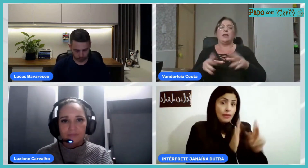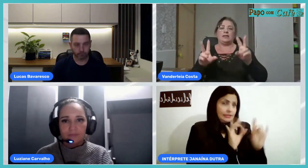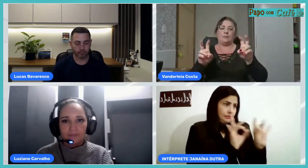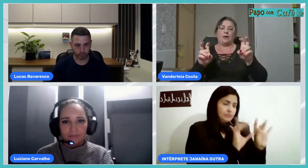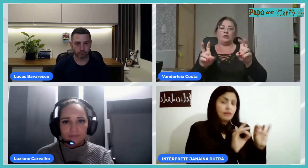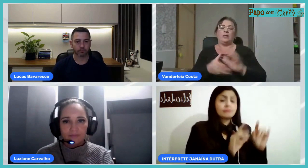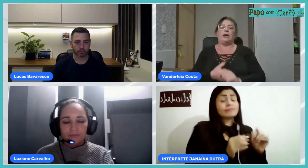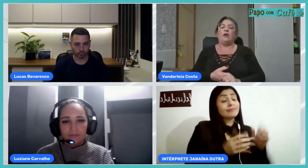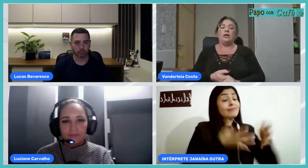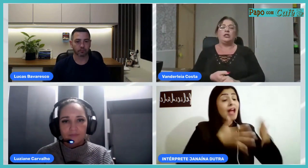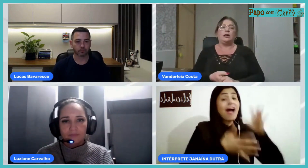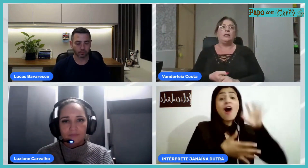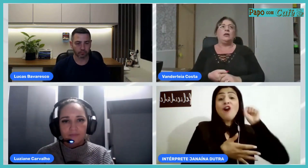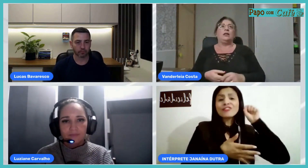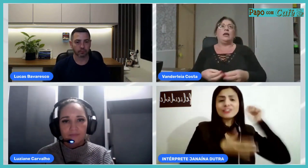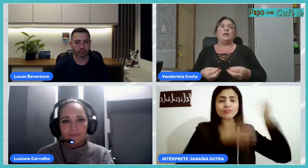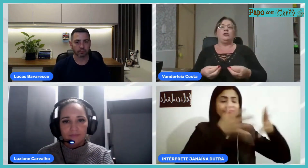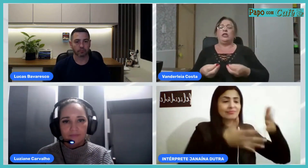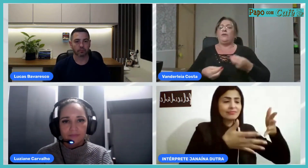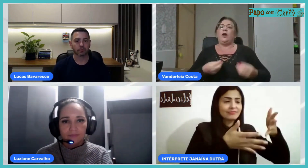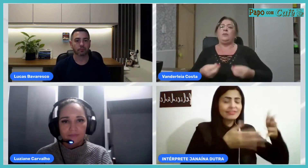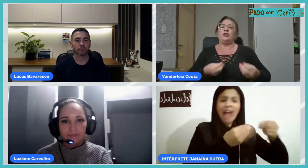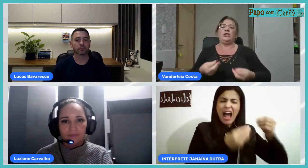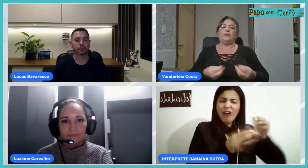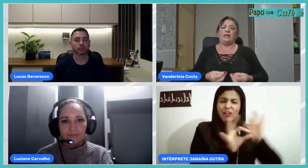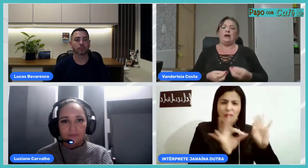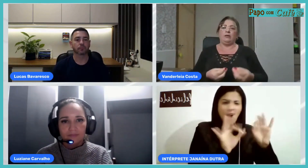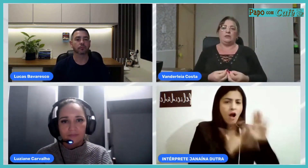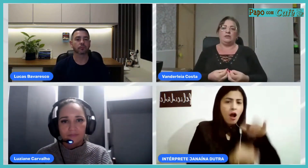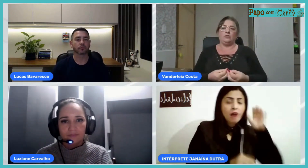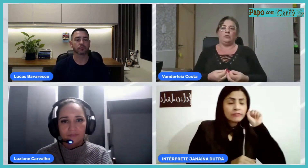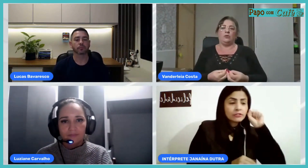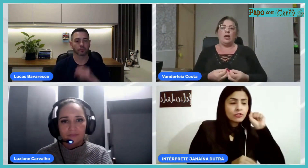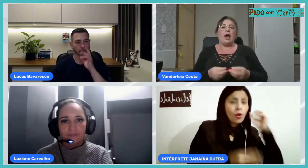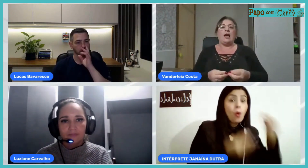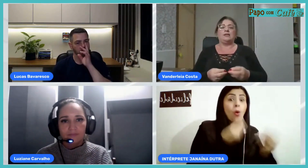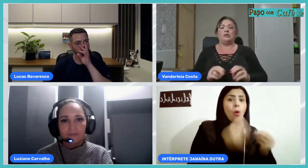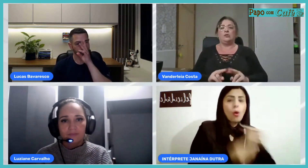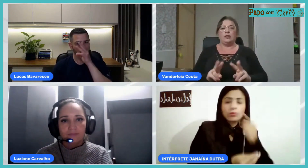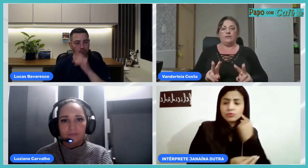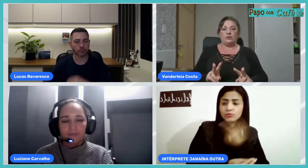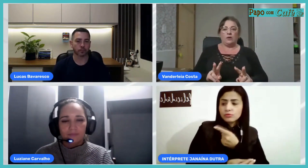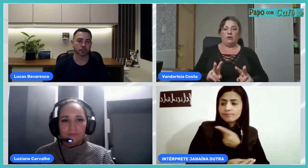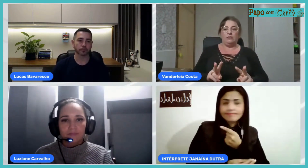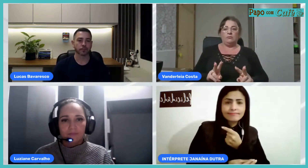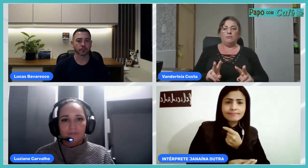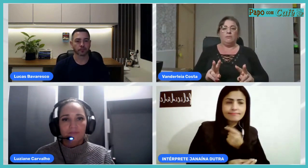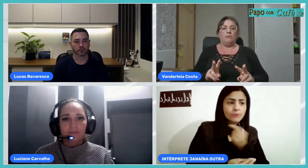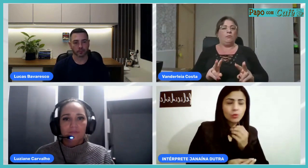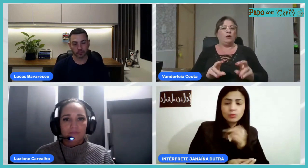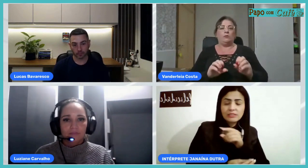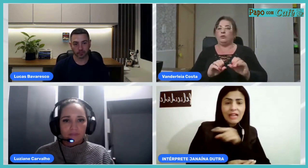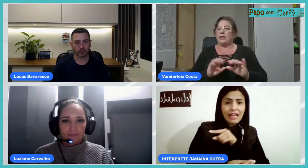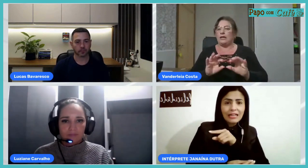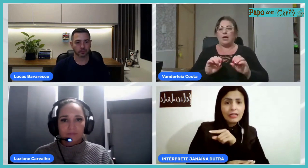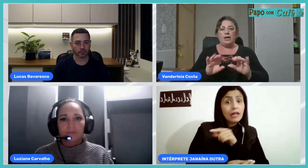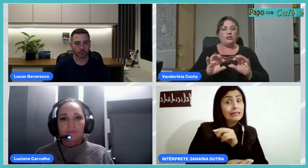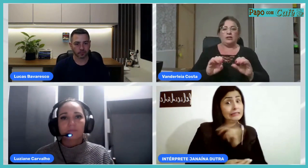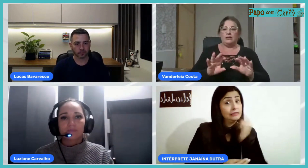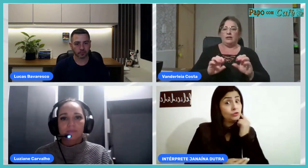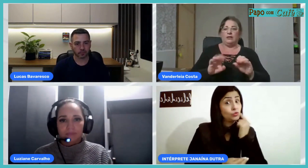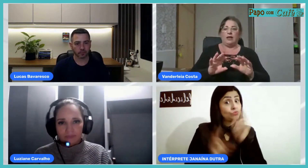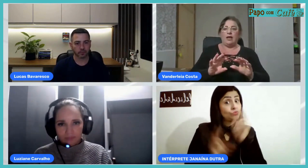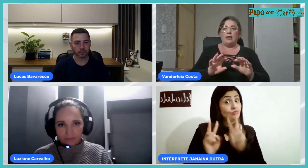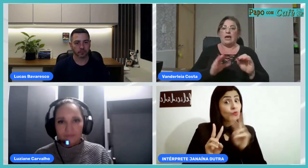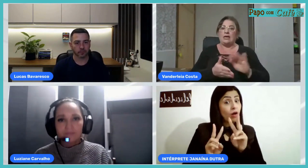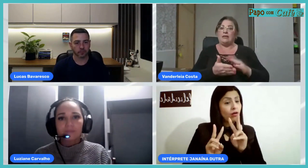né? Essa parte pedagógica, né? De que forma a gente vai dar aula para esse surdo? Se surdo é visual, vamos tocar a